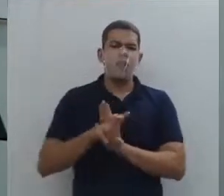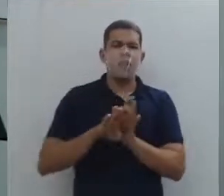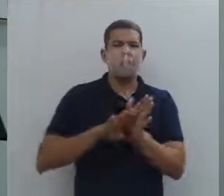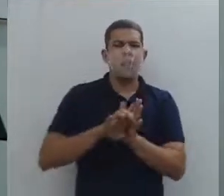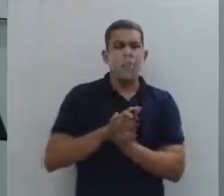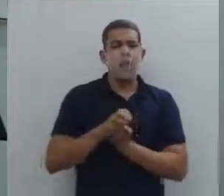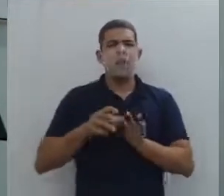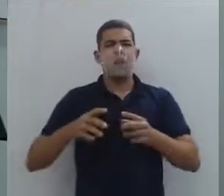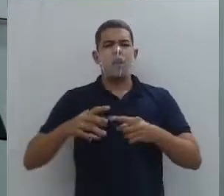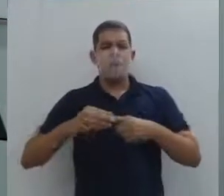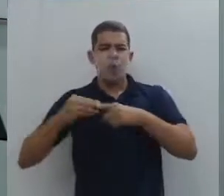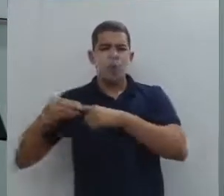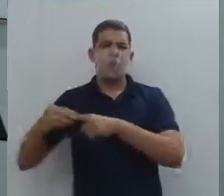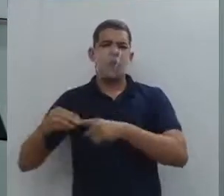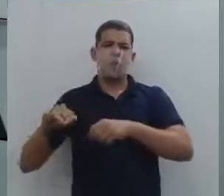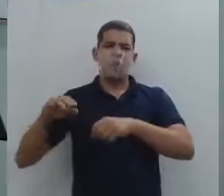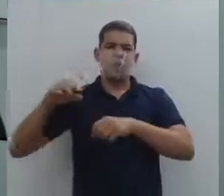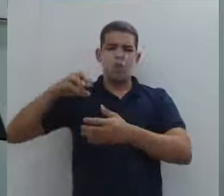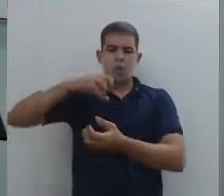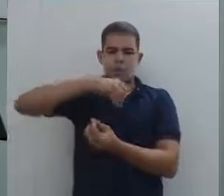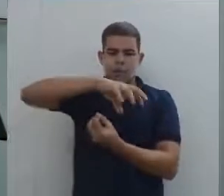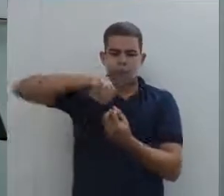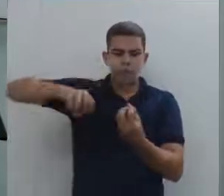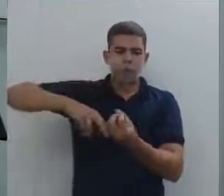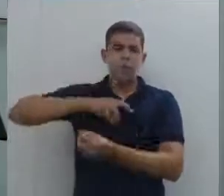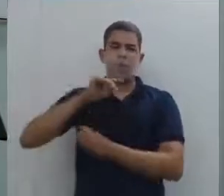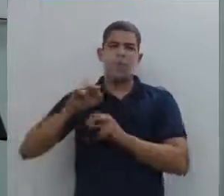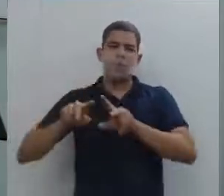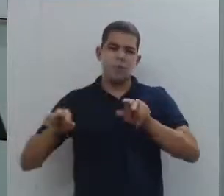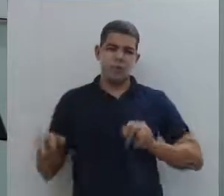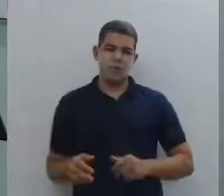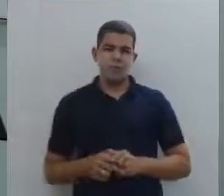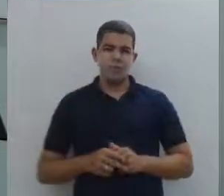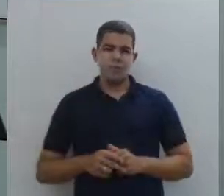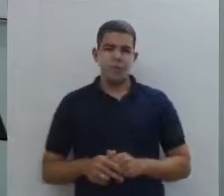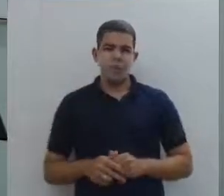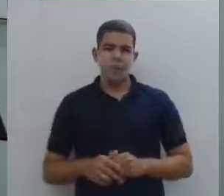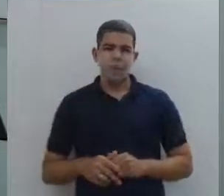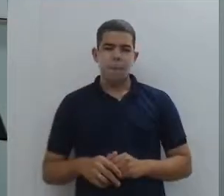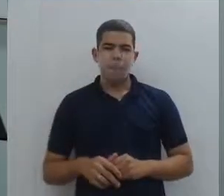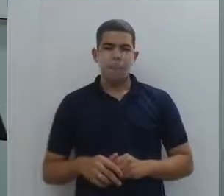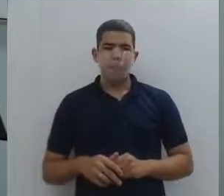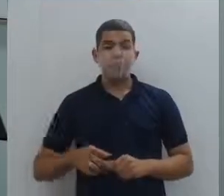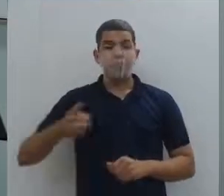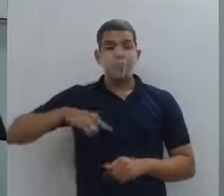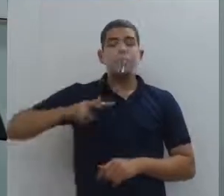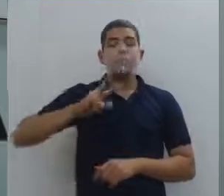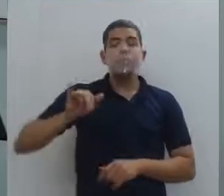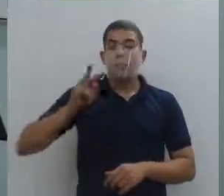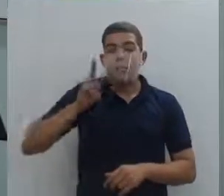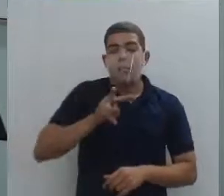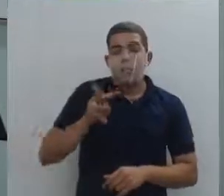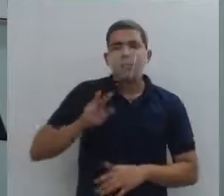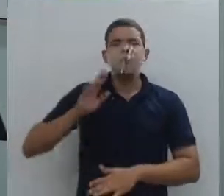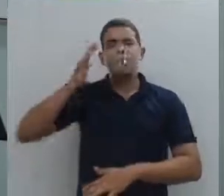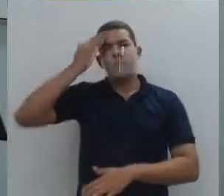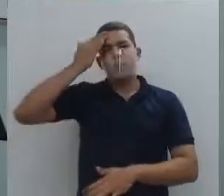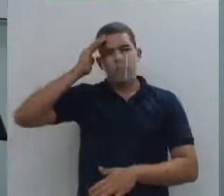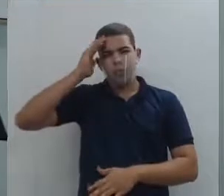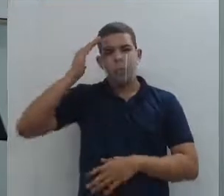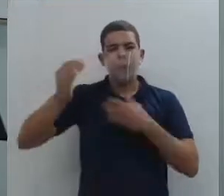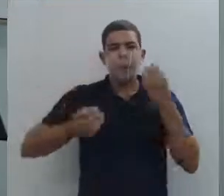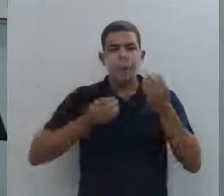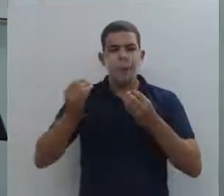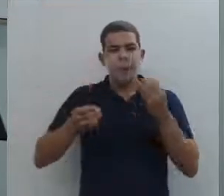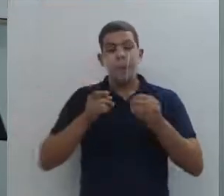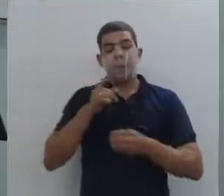protozoários, fungos. Então, a gente vai ver que existe uma cadeia evolutiva dessas espécies e a gente vai começar a entender que a teoria